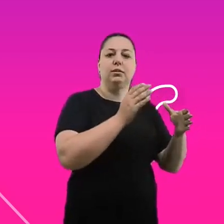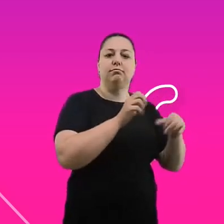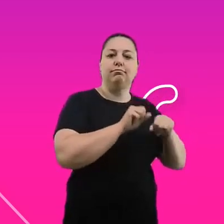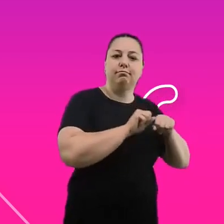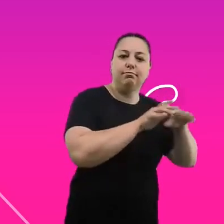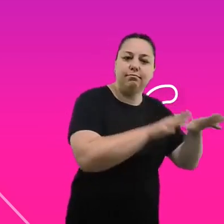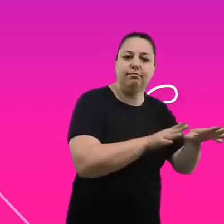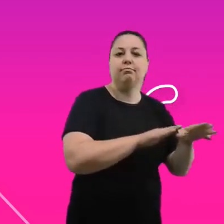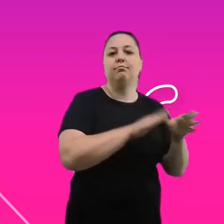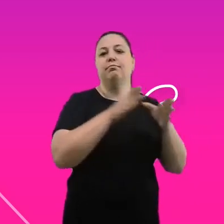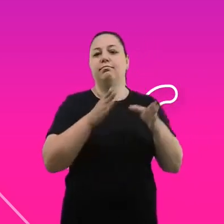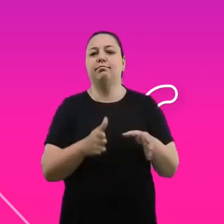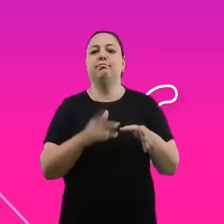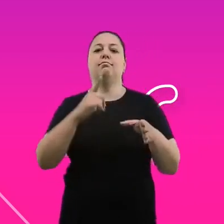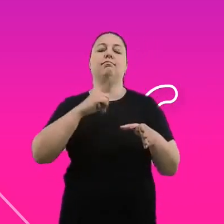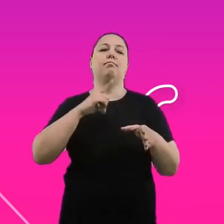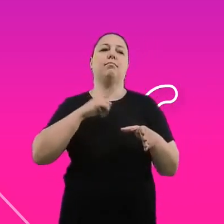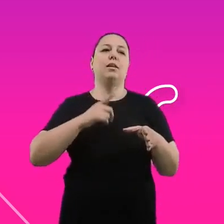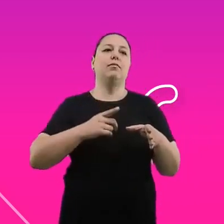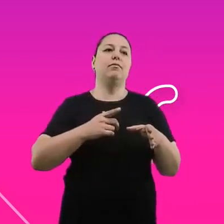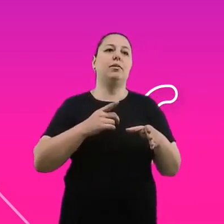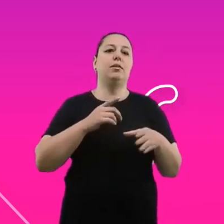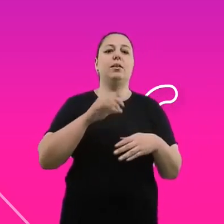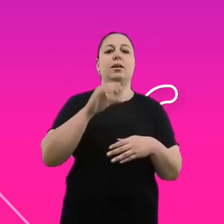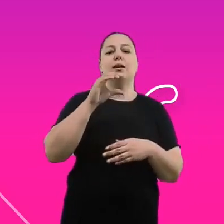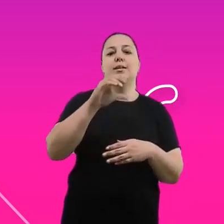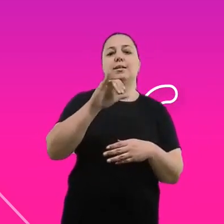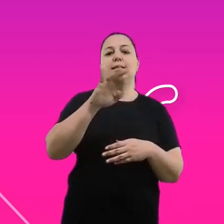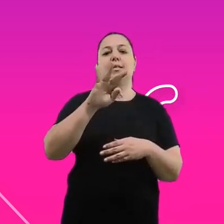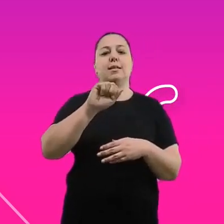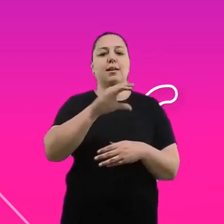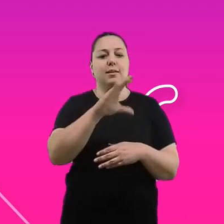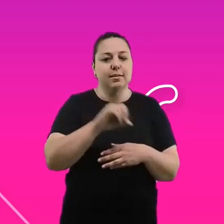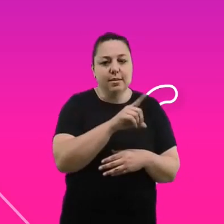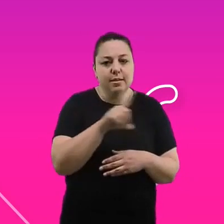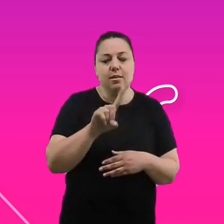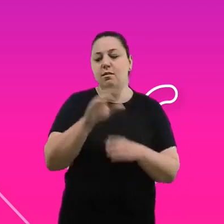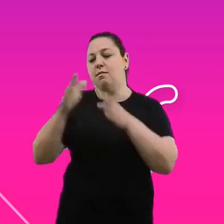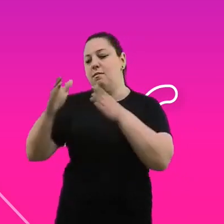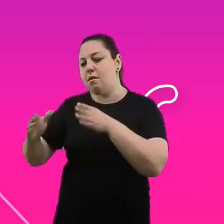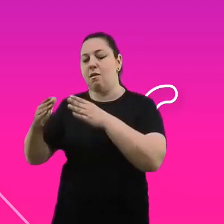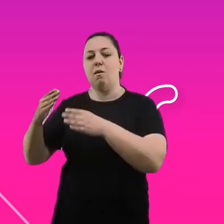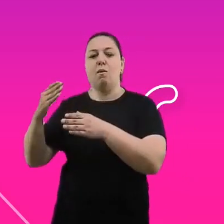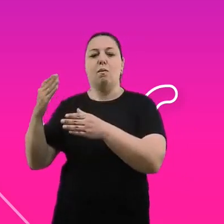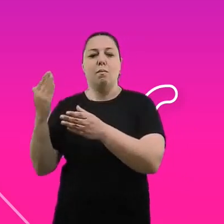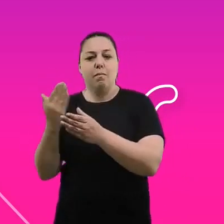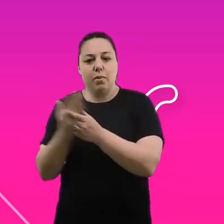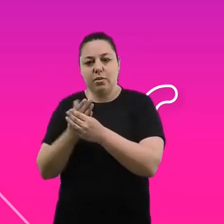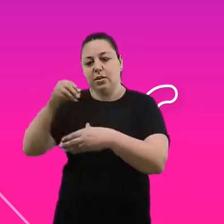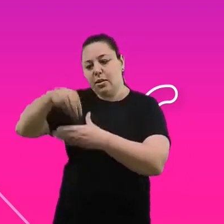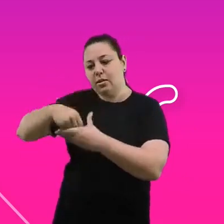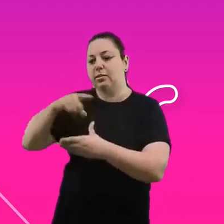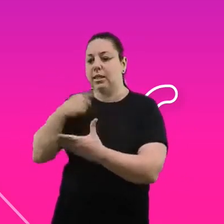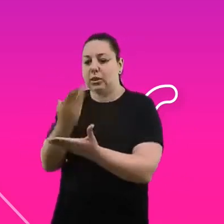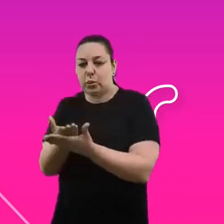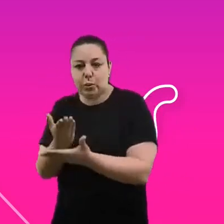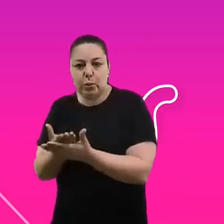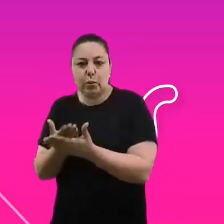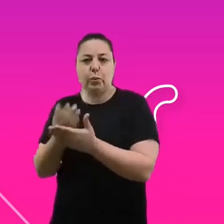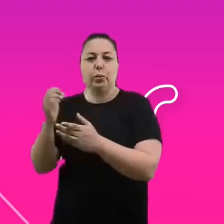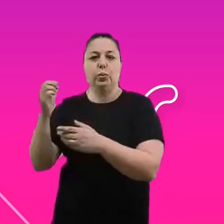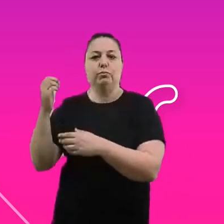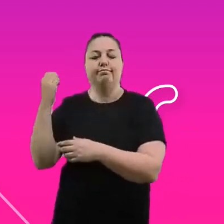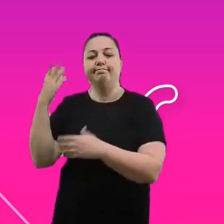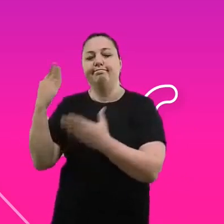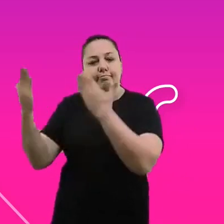processo houve a citação, se entrou a contestação, se o processo foi encaminhado para estudo social, se foi realizada uma audiência